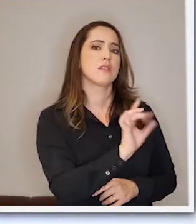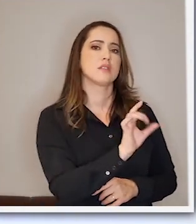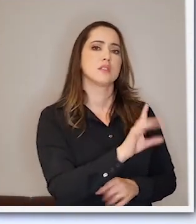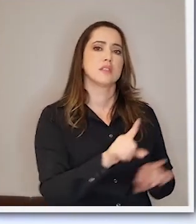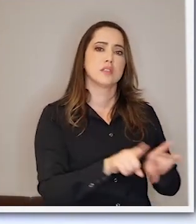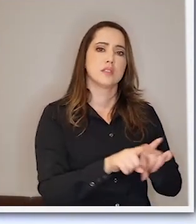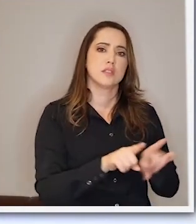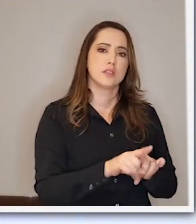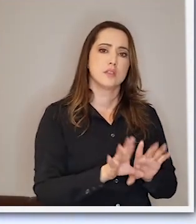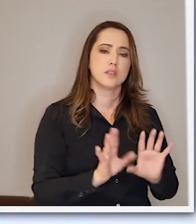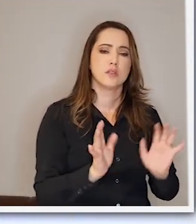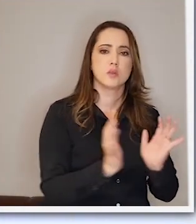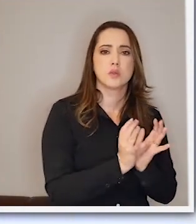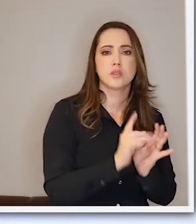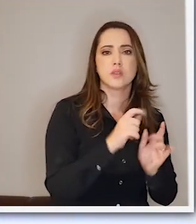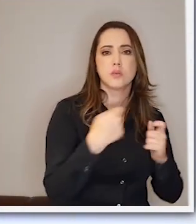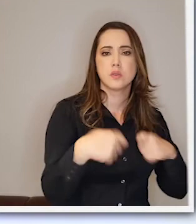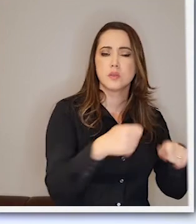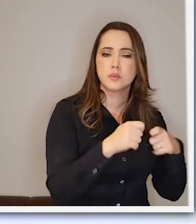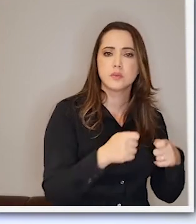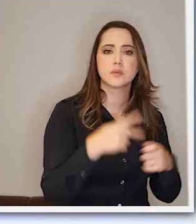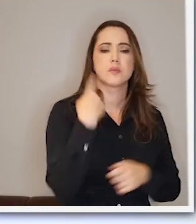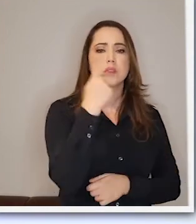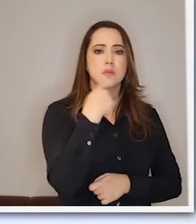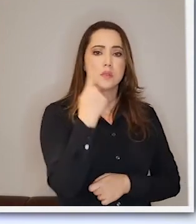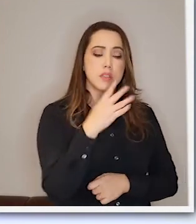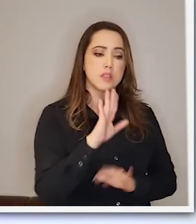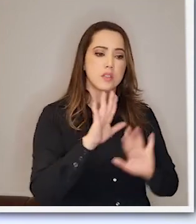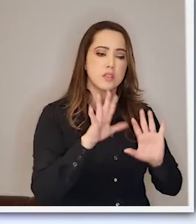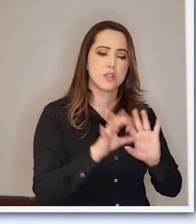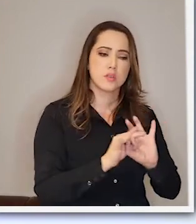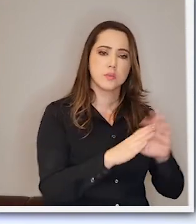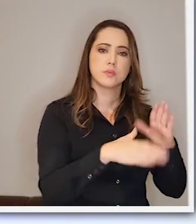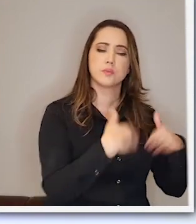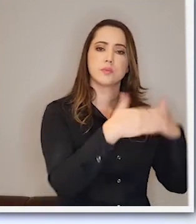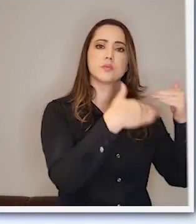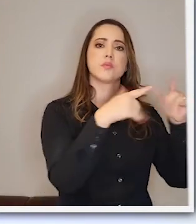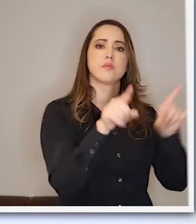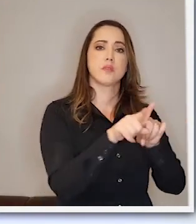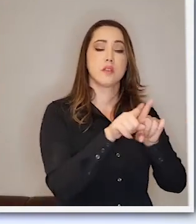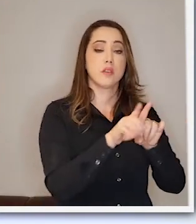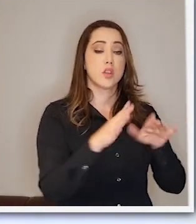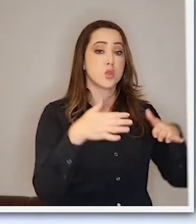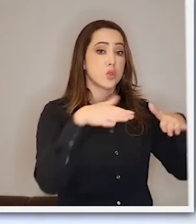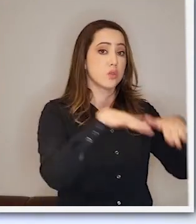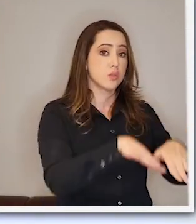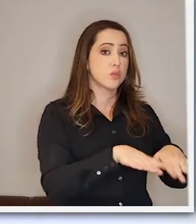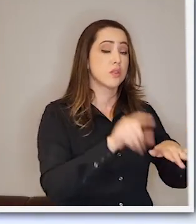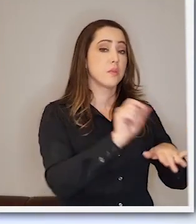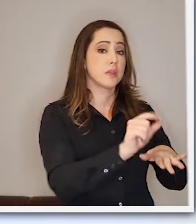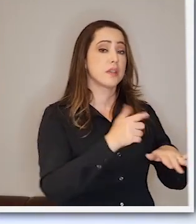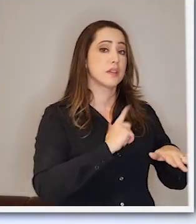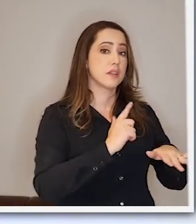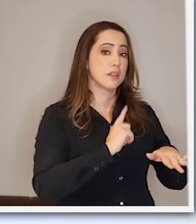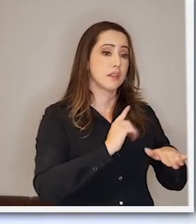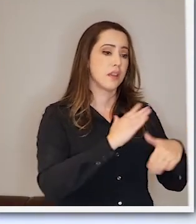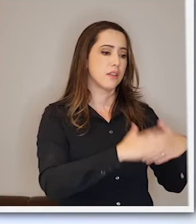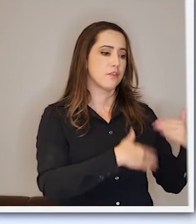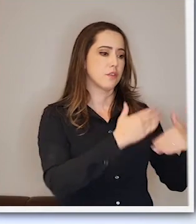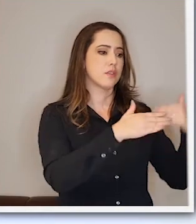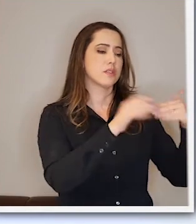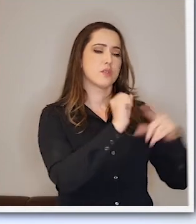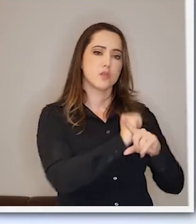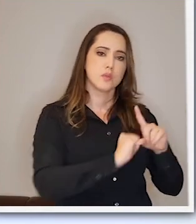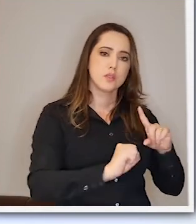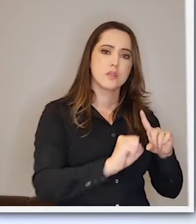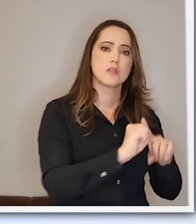temos. Então, políticas inclusivas não é para a pessoa com deficiência apenas, não é cartas remetidas a ela. Política pública é